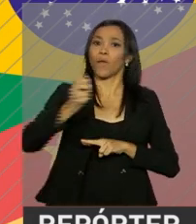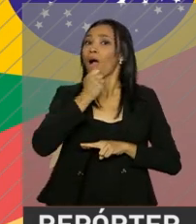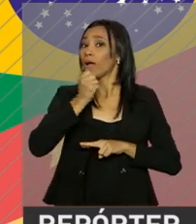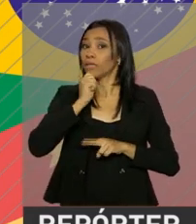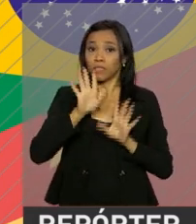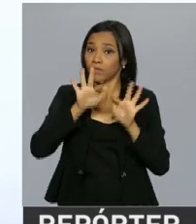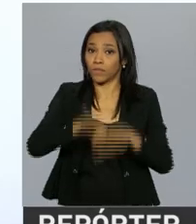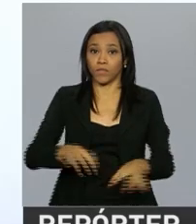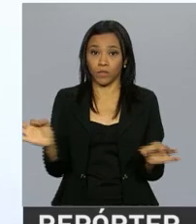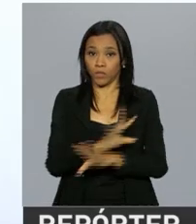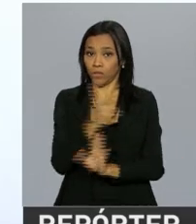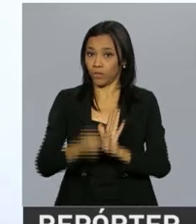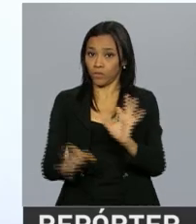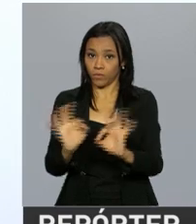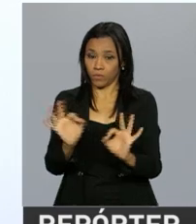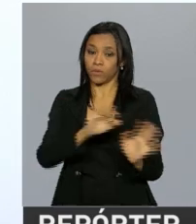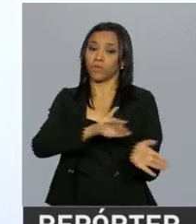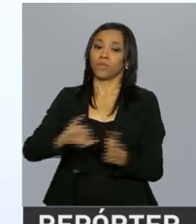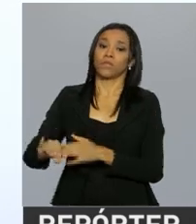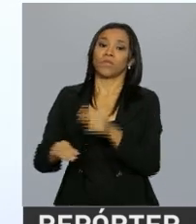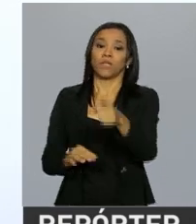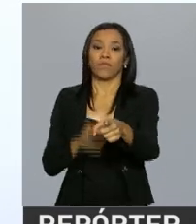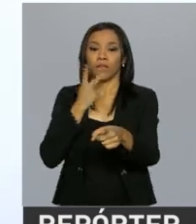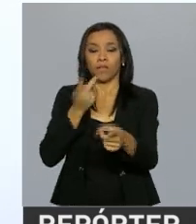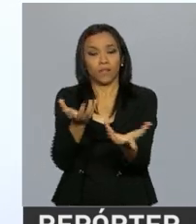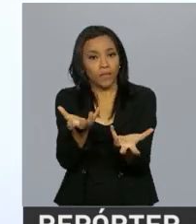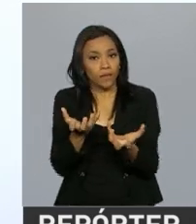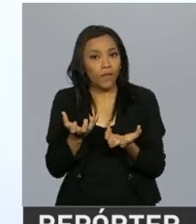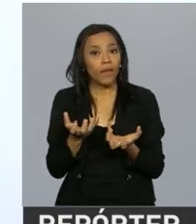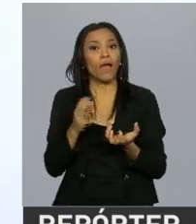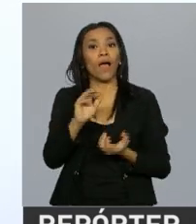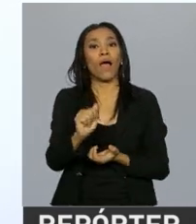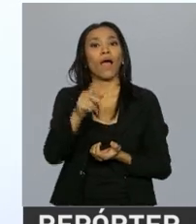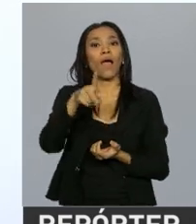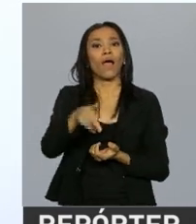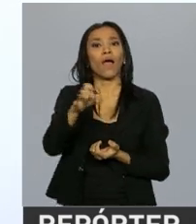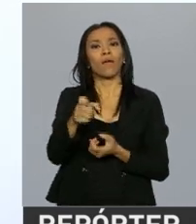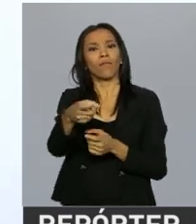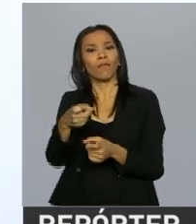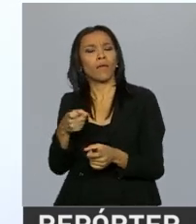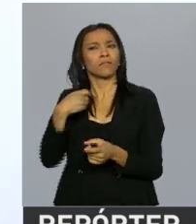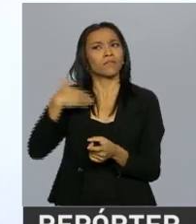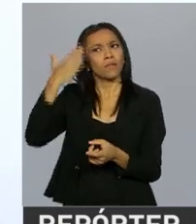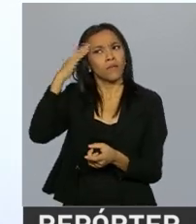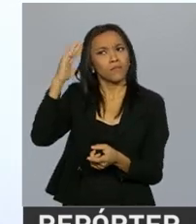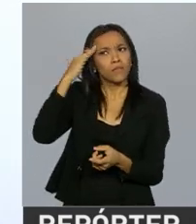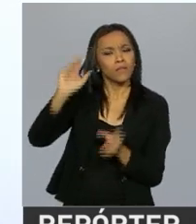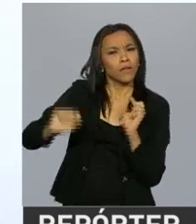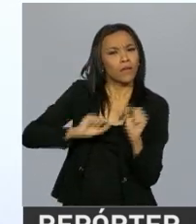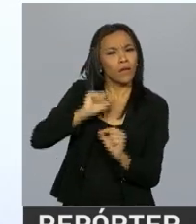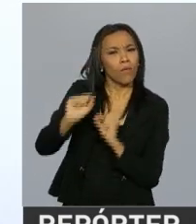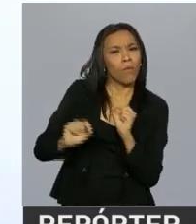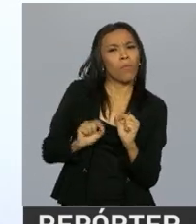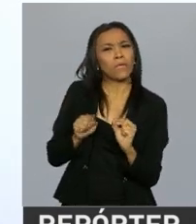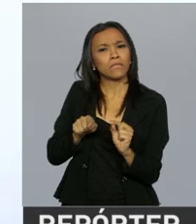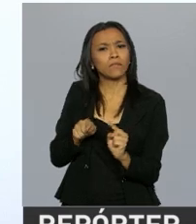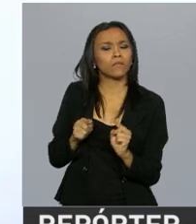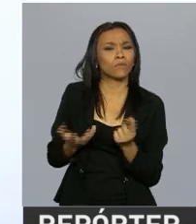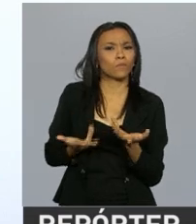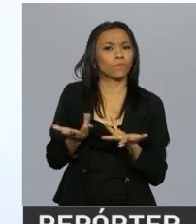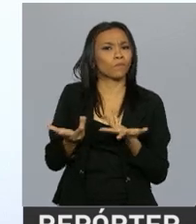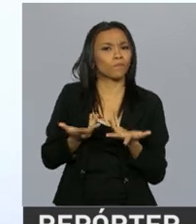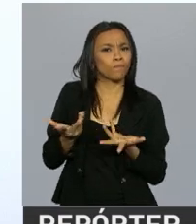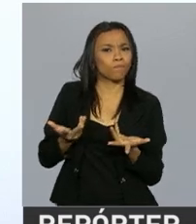foram finalizados. A Apex, em particular, quer se capacitar mais para entender melhor a China e propiciar